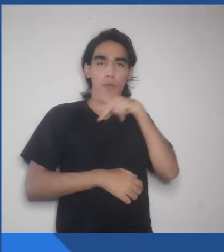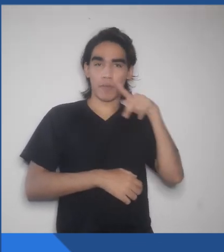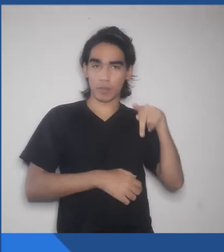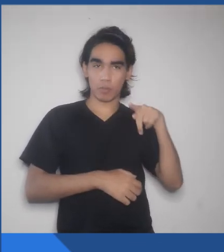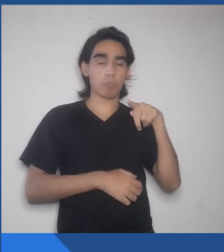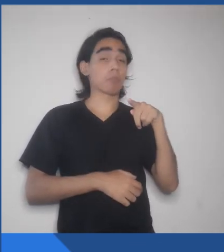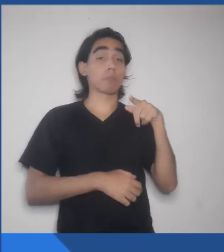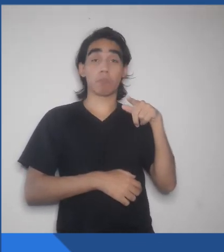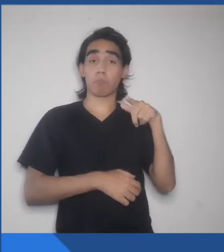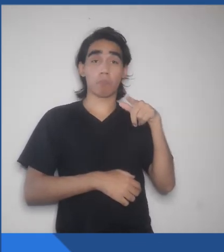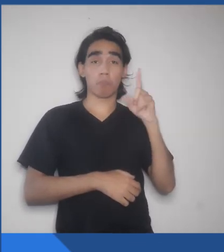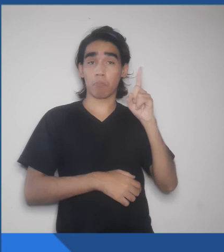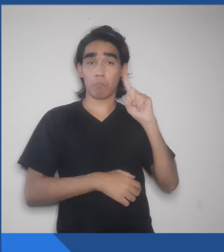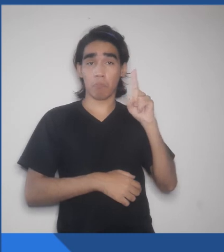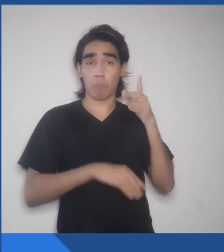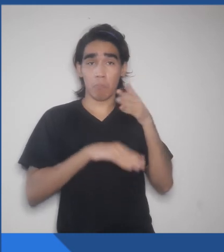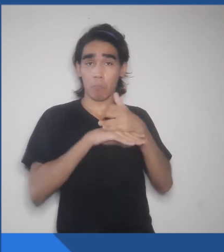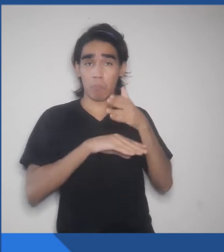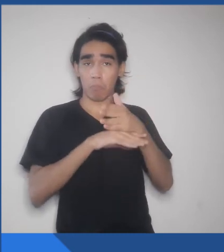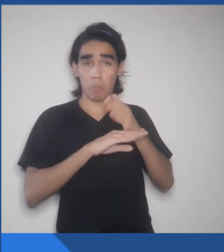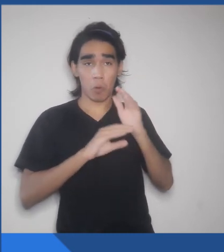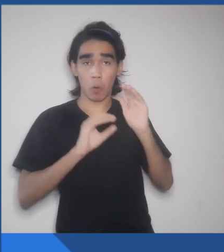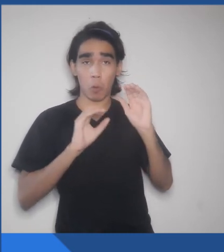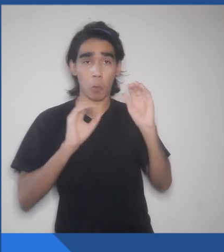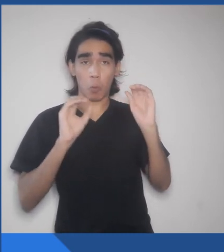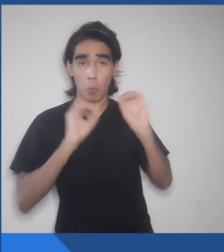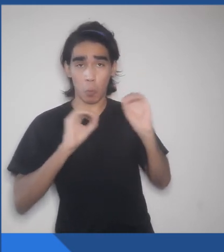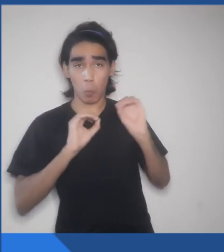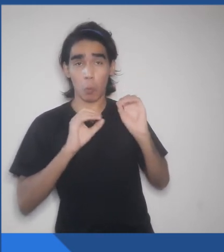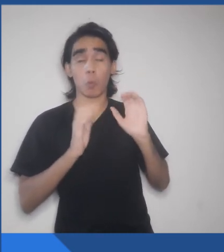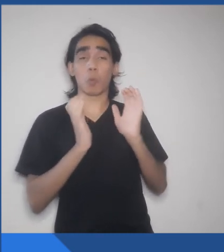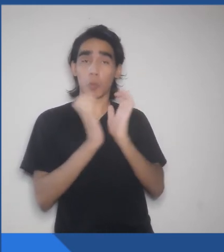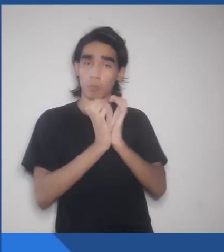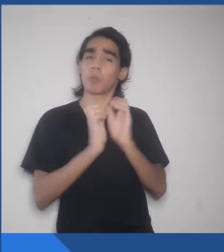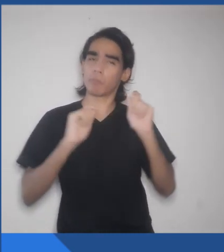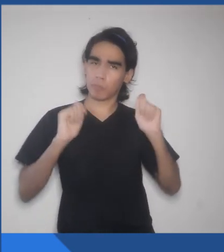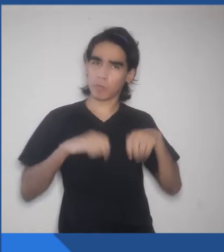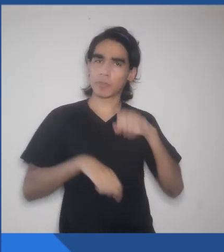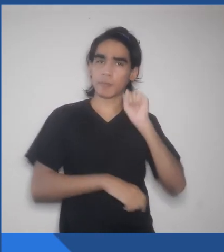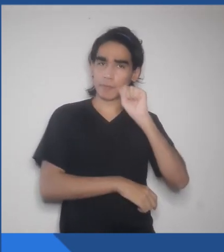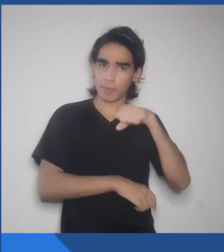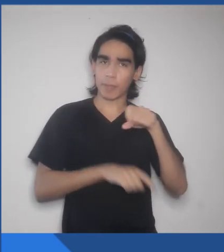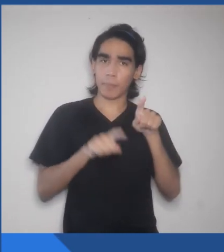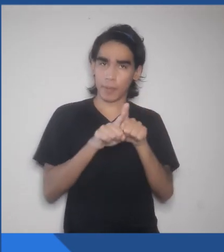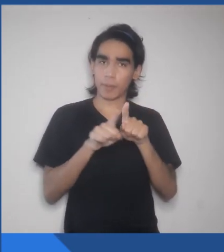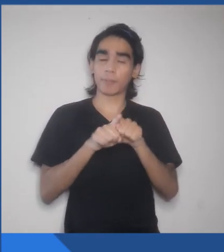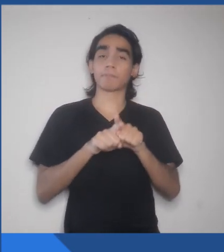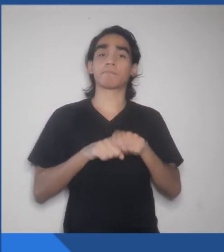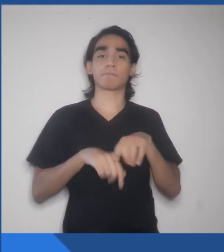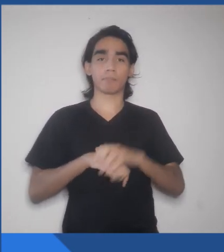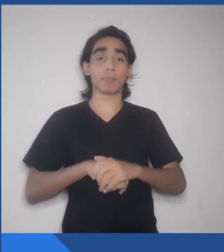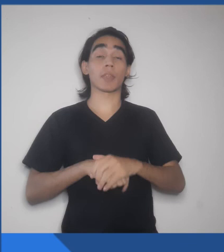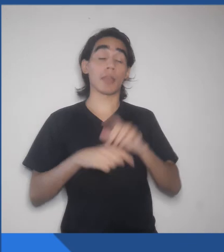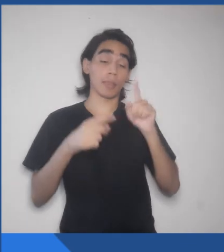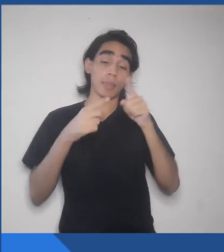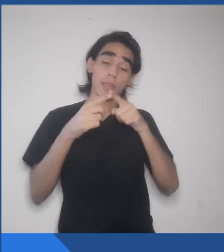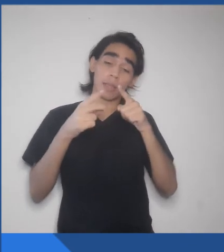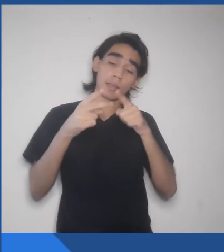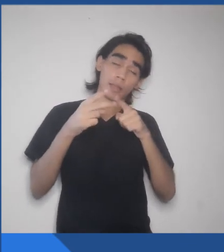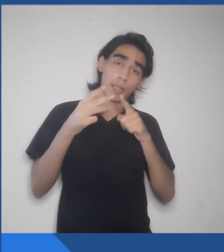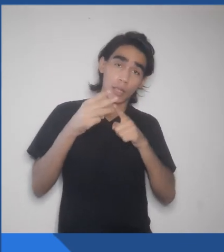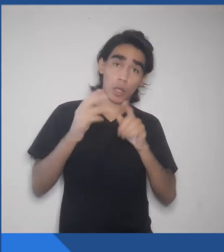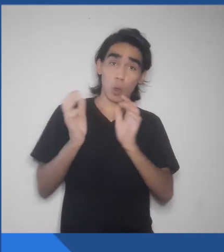tenho cadastrado aqui. Ele é professor e não está cadastrado em nenhum grupo. Isso é possível também. Então a gente tem os